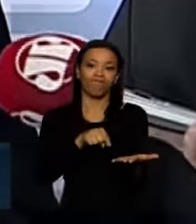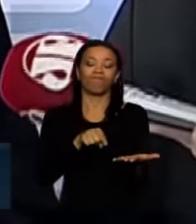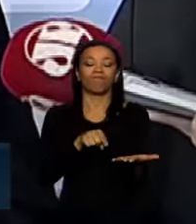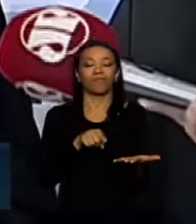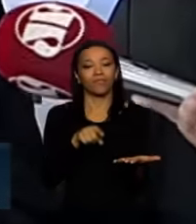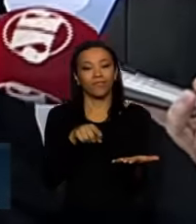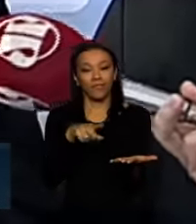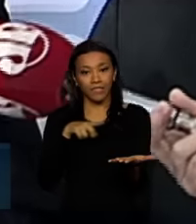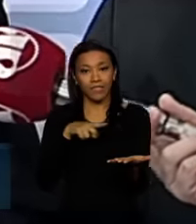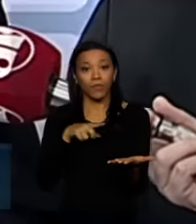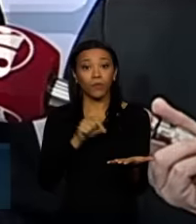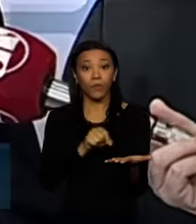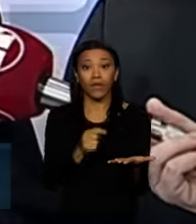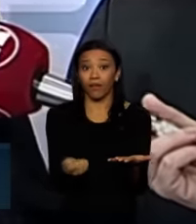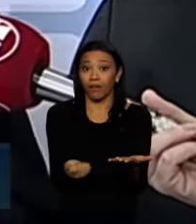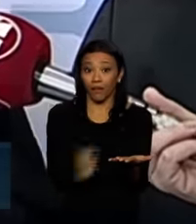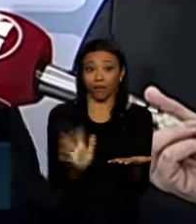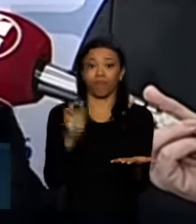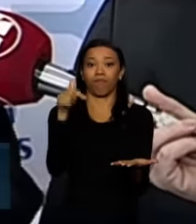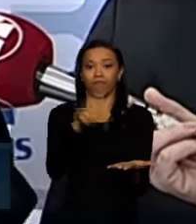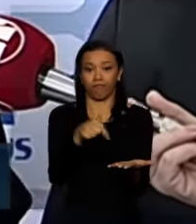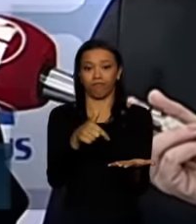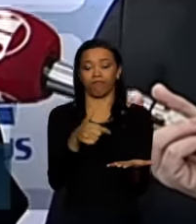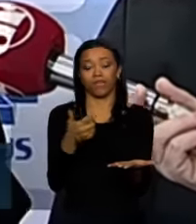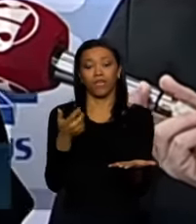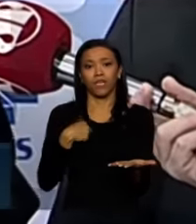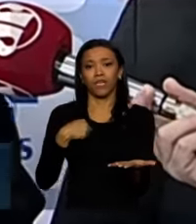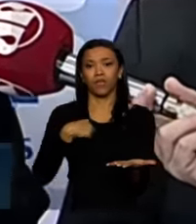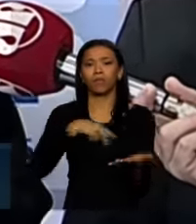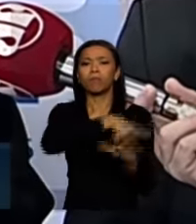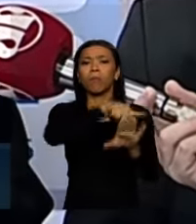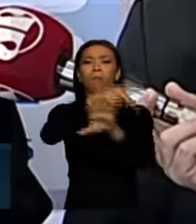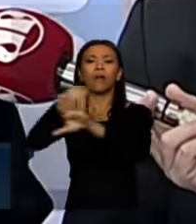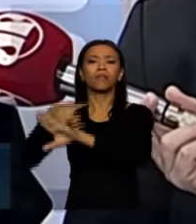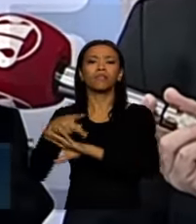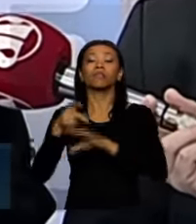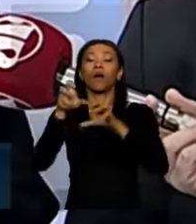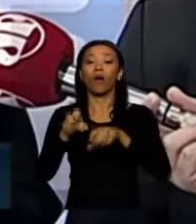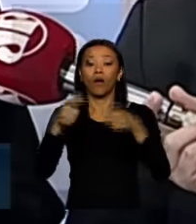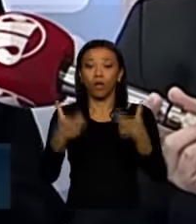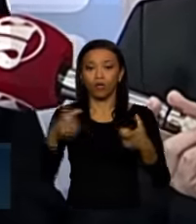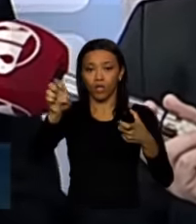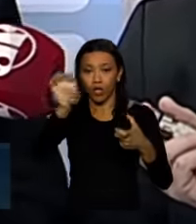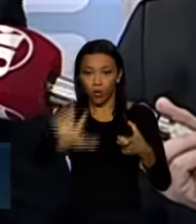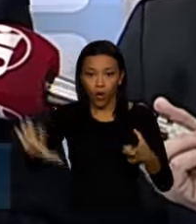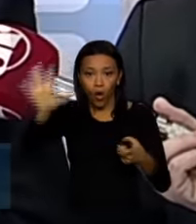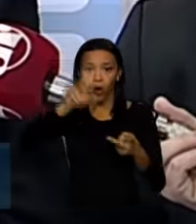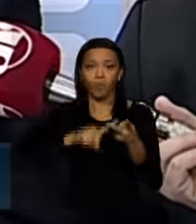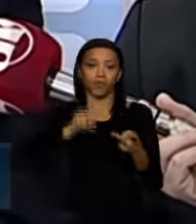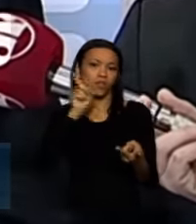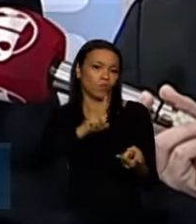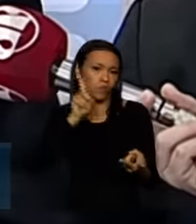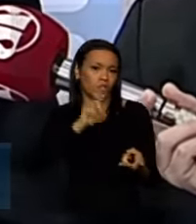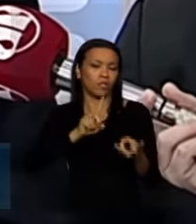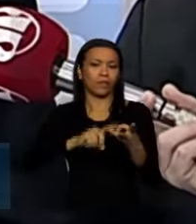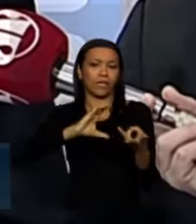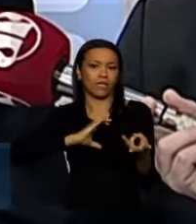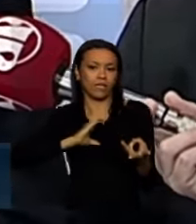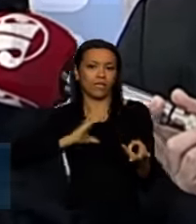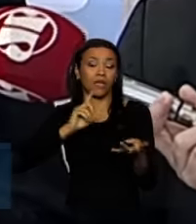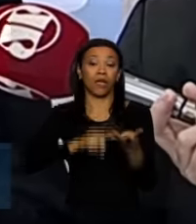defeito o custo dela que nos países da Europa nos Estados Unidos no Canadá na